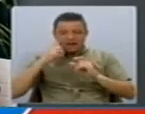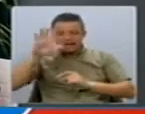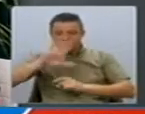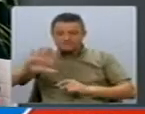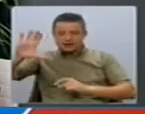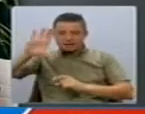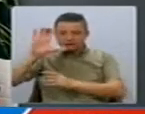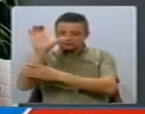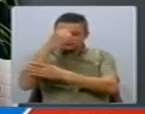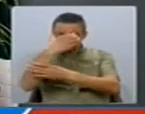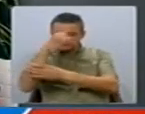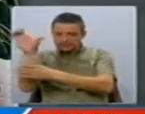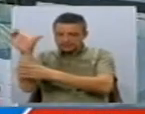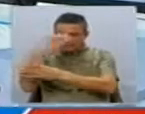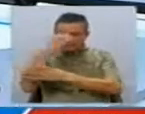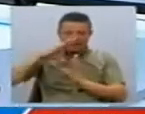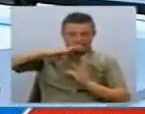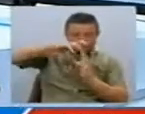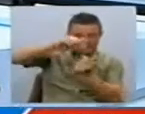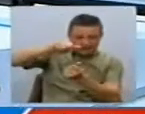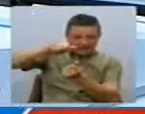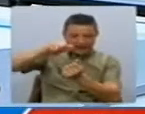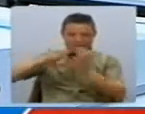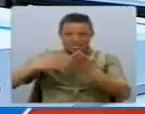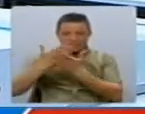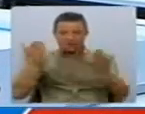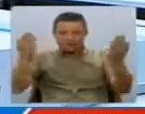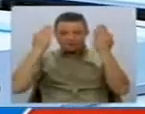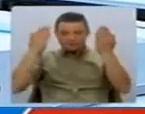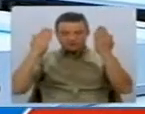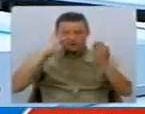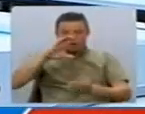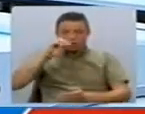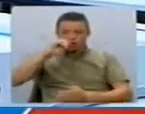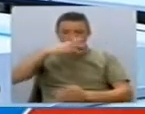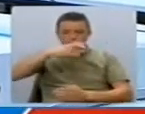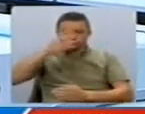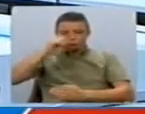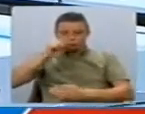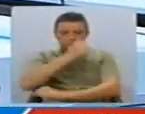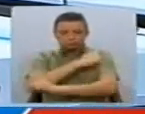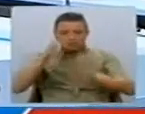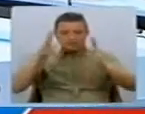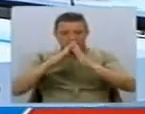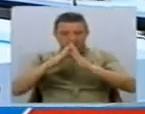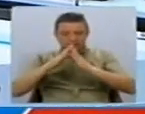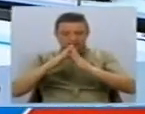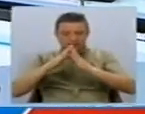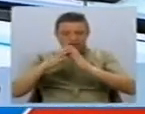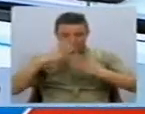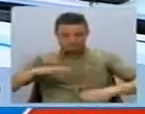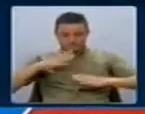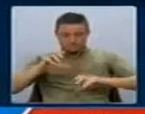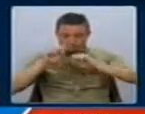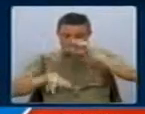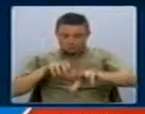satélite da Terra, e decidiu, então, homenagear e agradecer ao cosmos a sua casa através de uma linha de vestuário. E